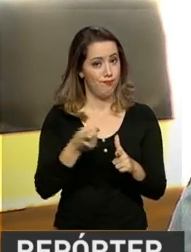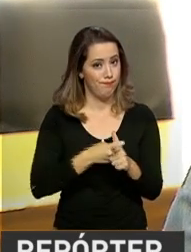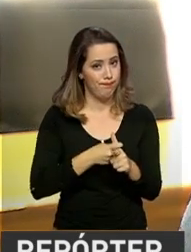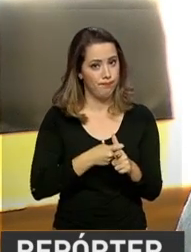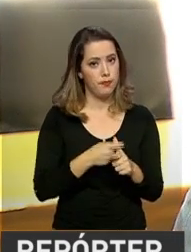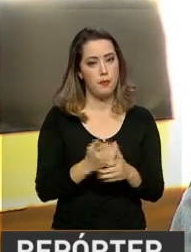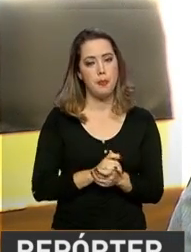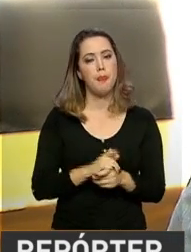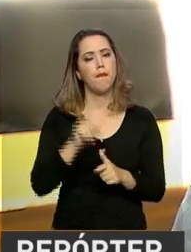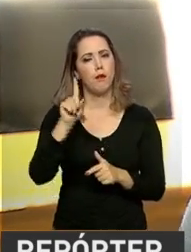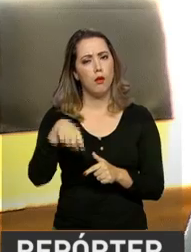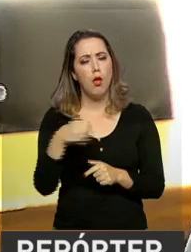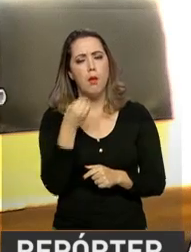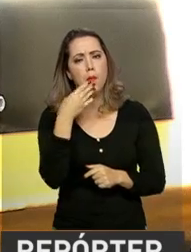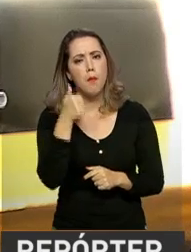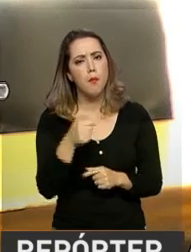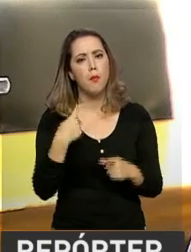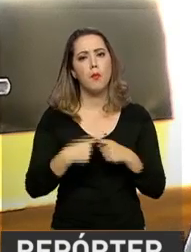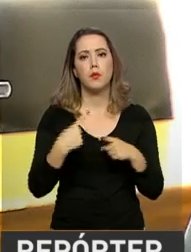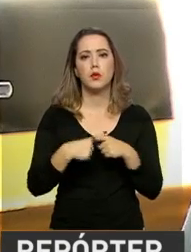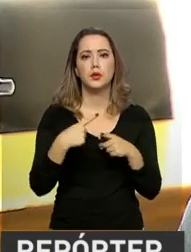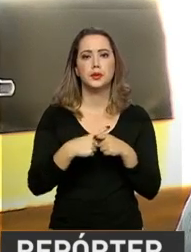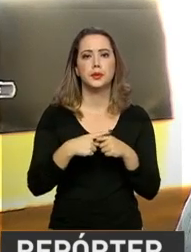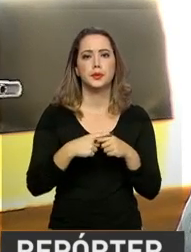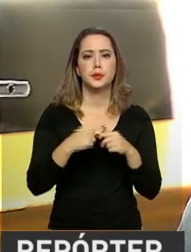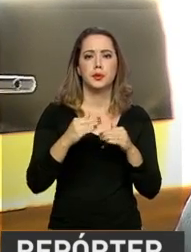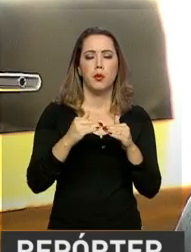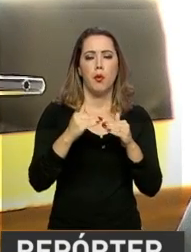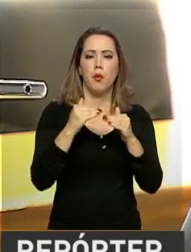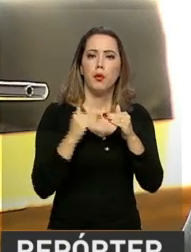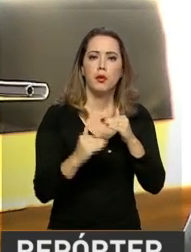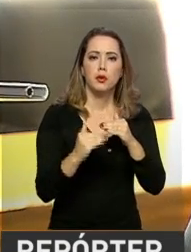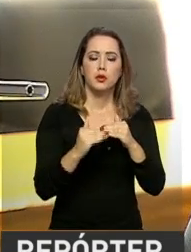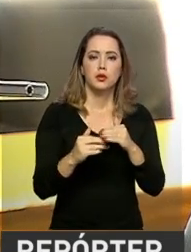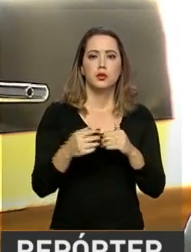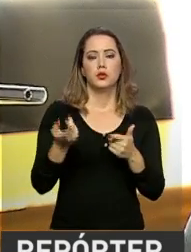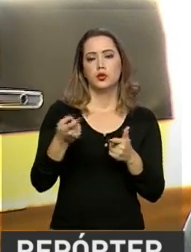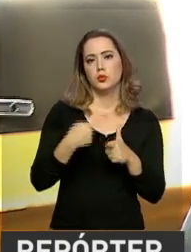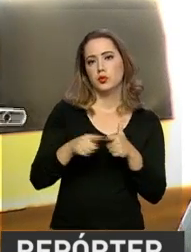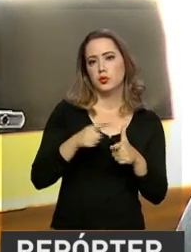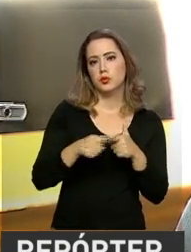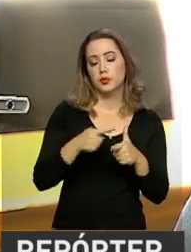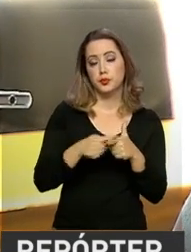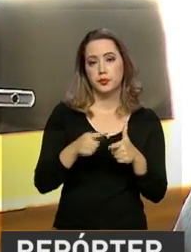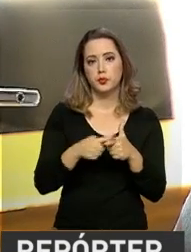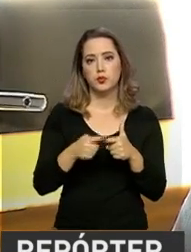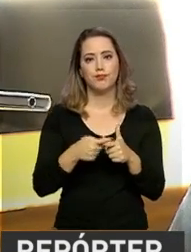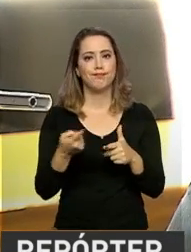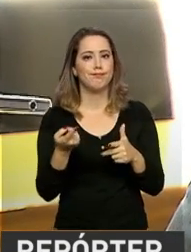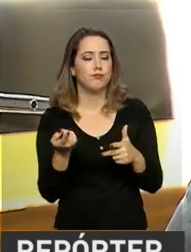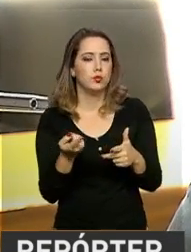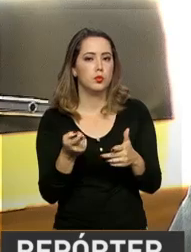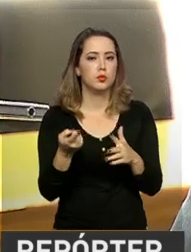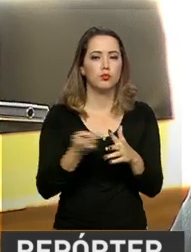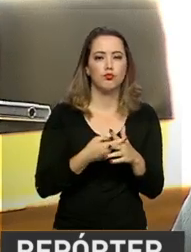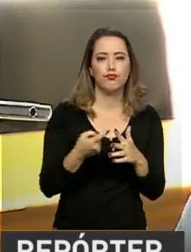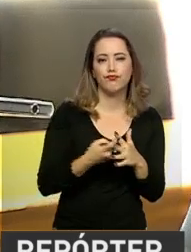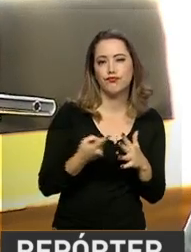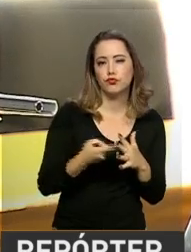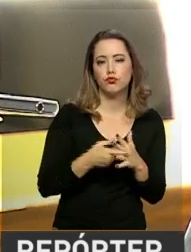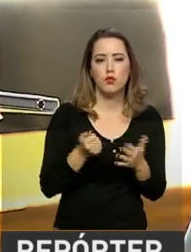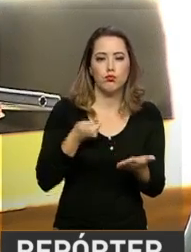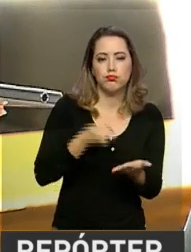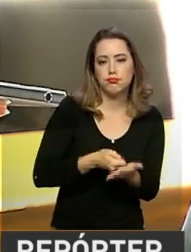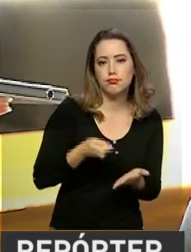curto prazo é positivo porque isso reduz o risco de refinanciamento do governo há menos títulos vencendo no curto prazo então há uma menor